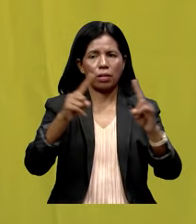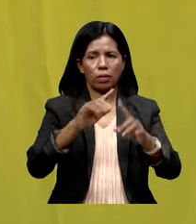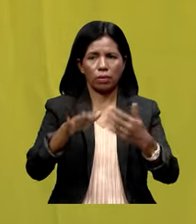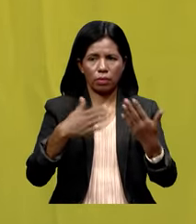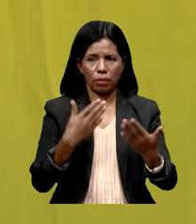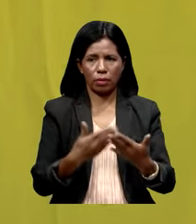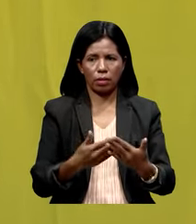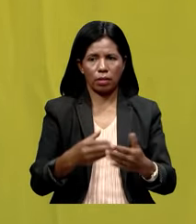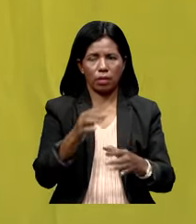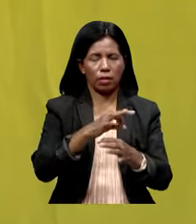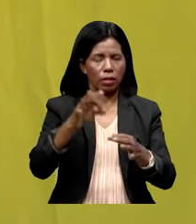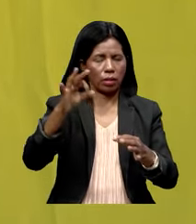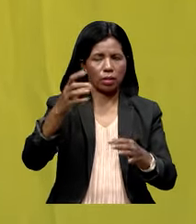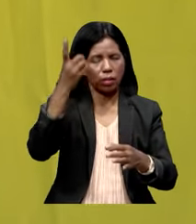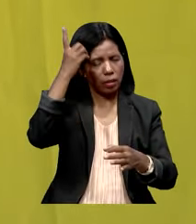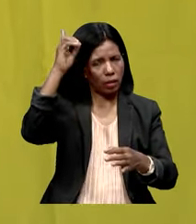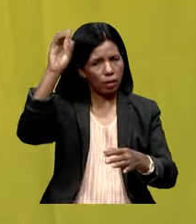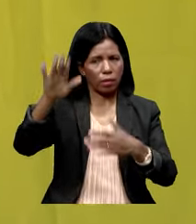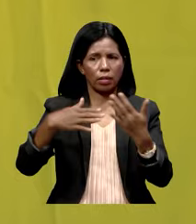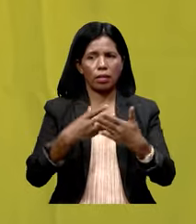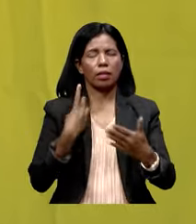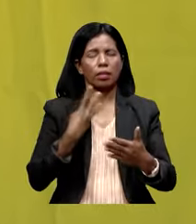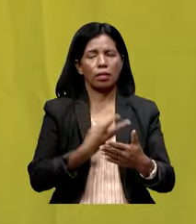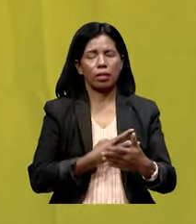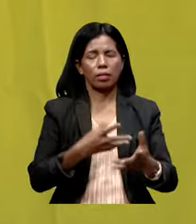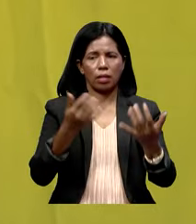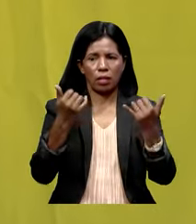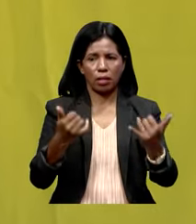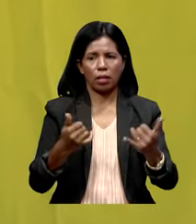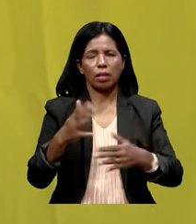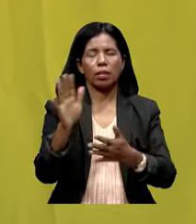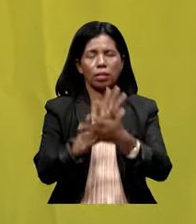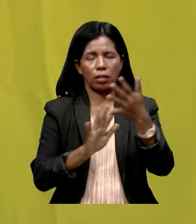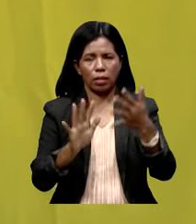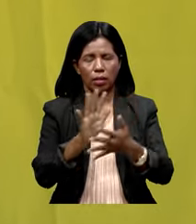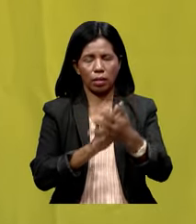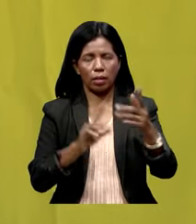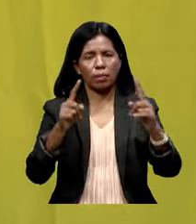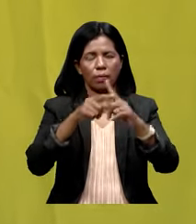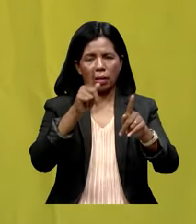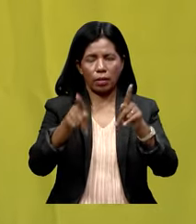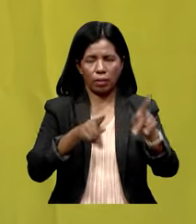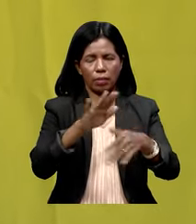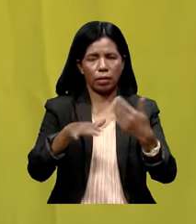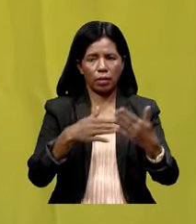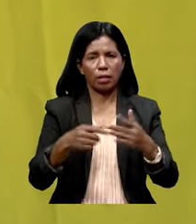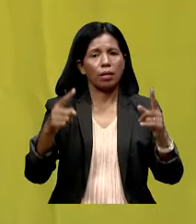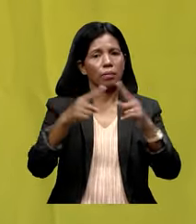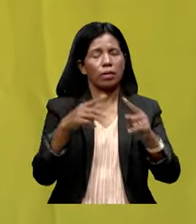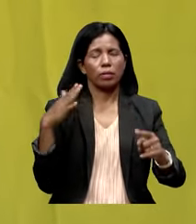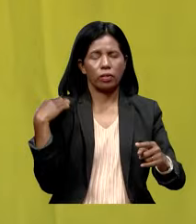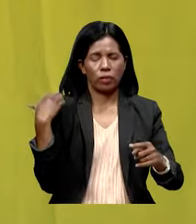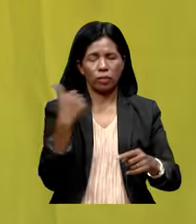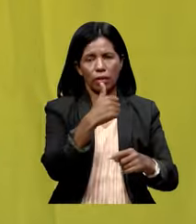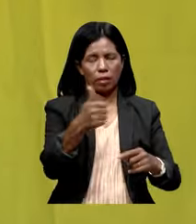nehot mehi ser nehot ihela ita sira nebe maka celebra ba povo ida ita ba jovem ida ita ba